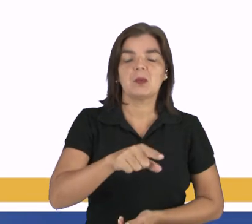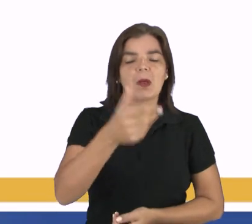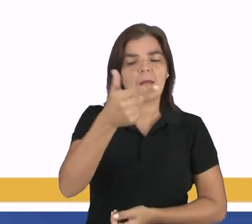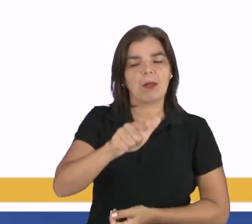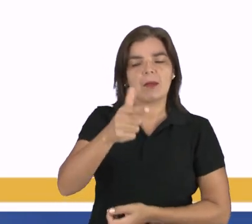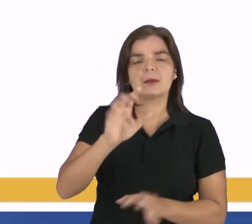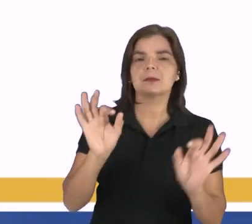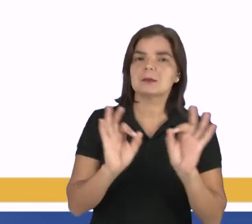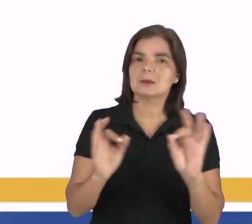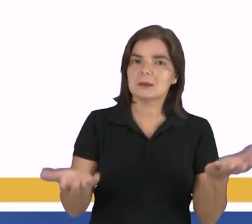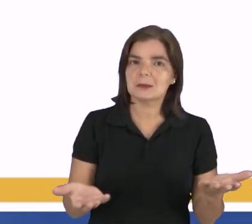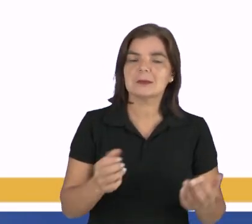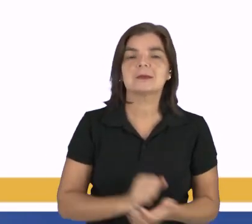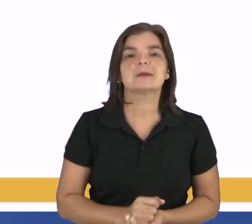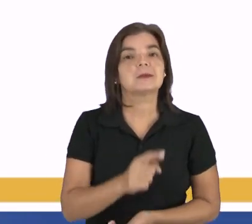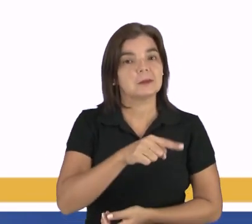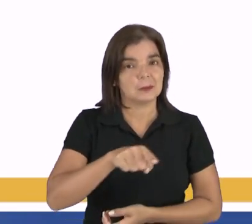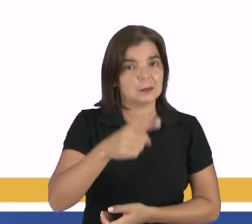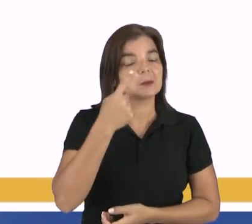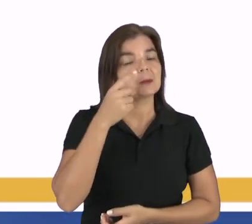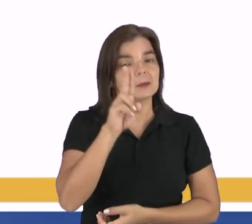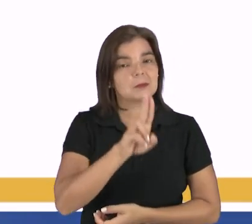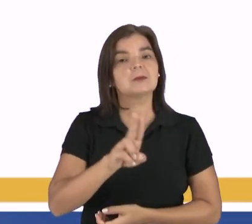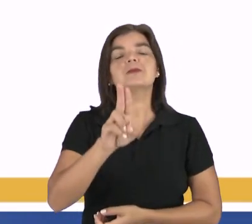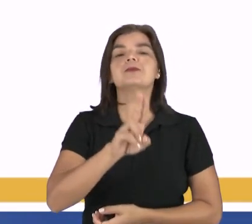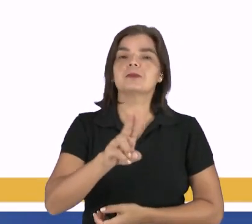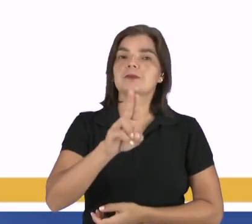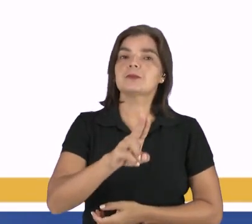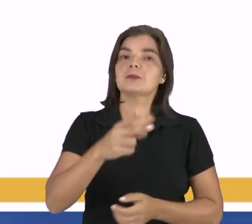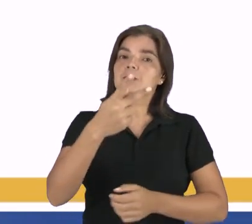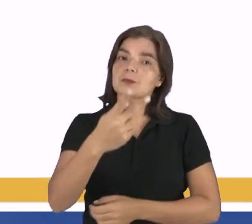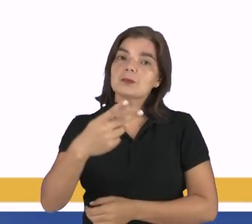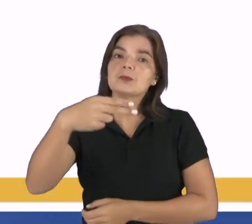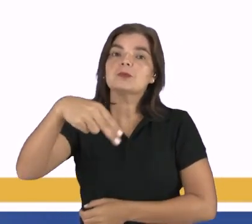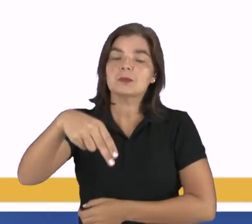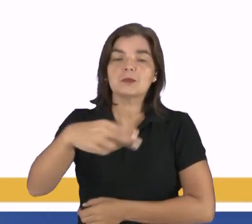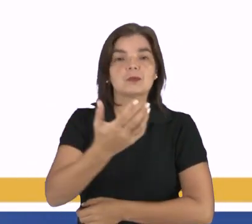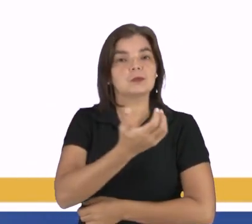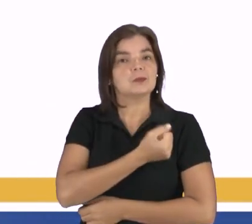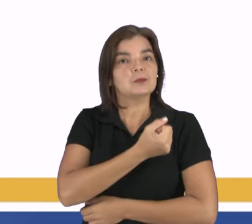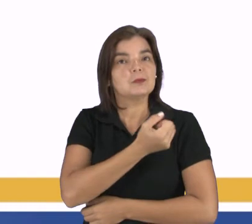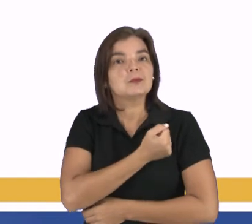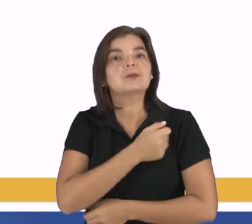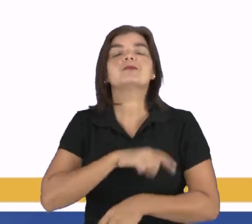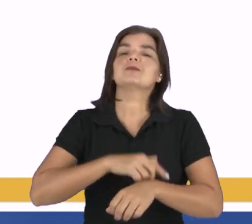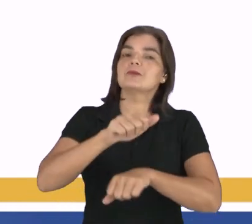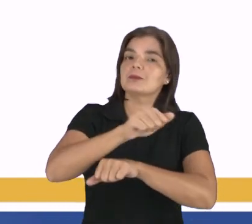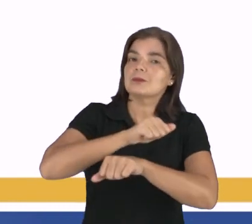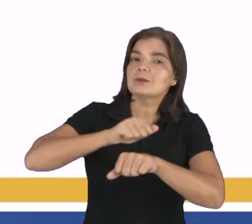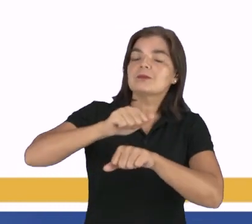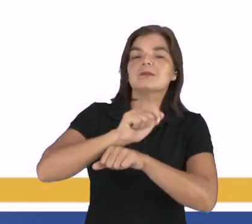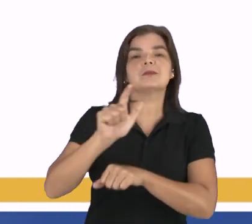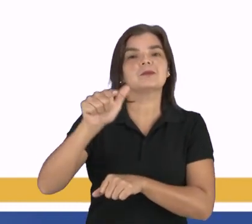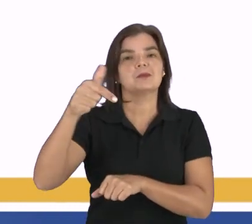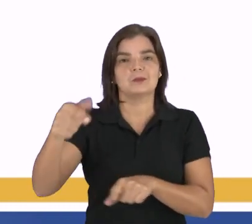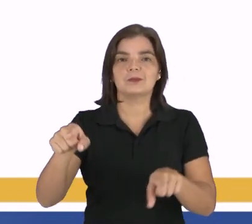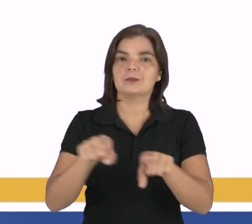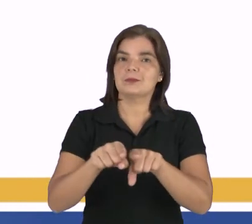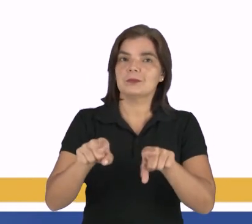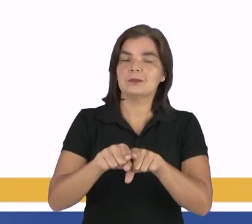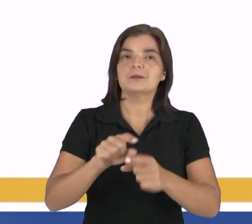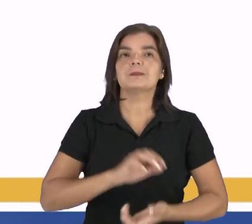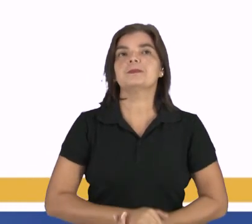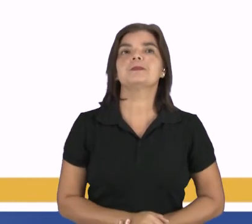ficar repetitivo. Você pode se utilizar aqui dos pronomes, dos numerais, dos advérbios, entre tantas